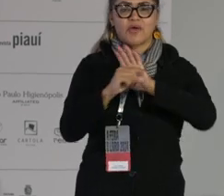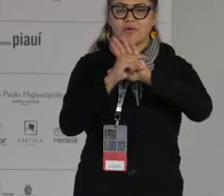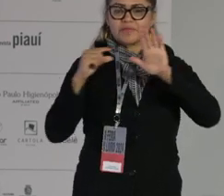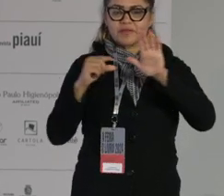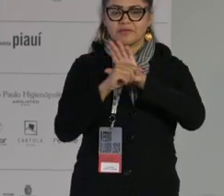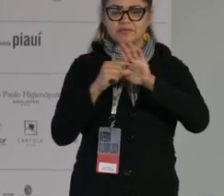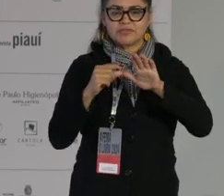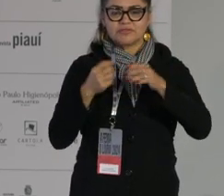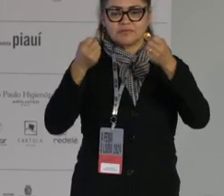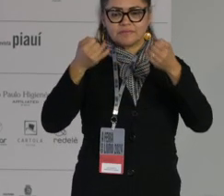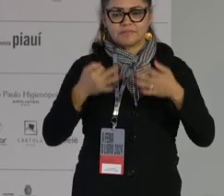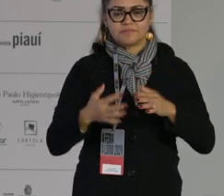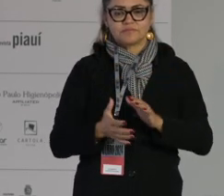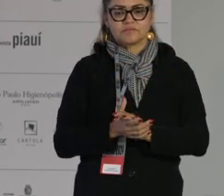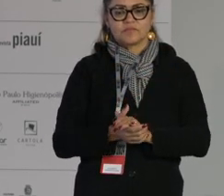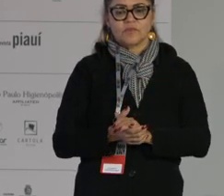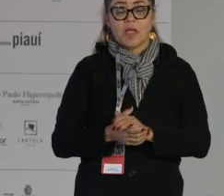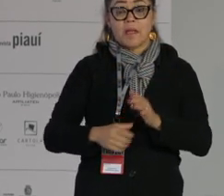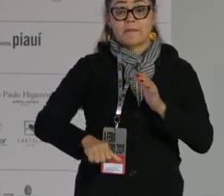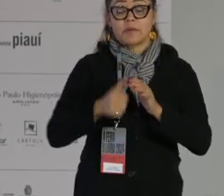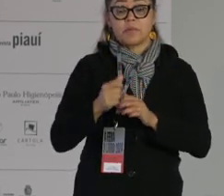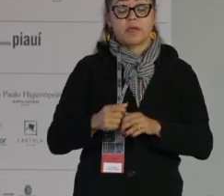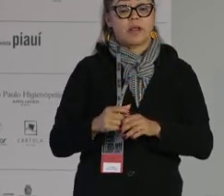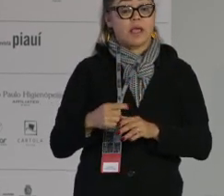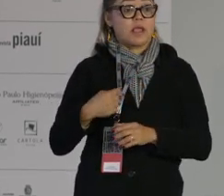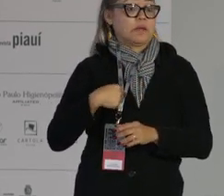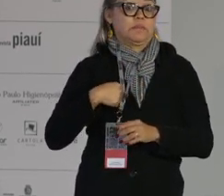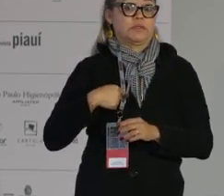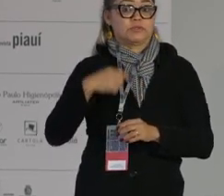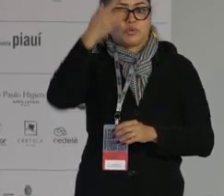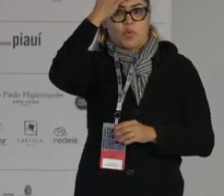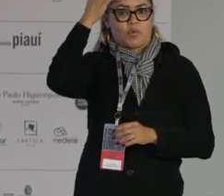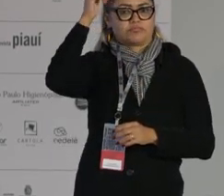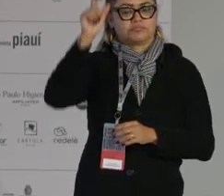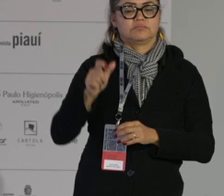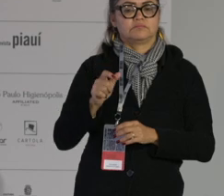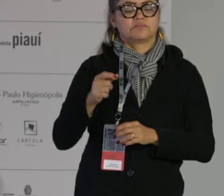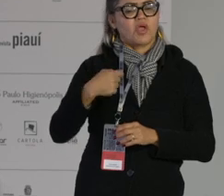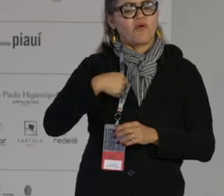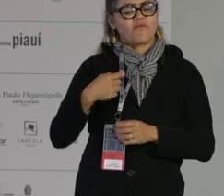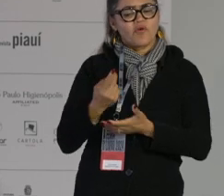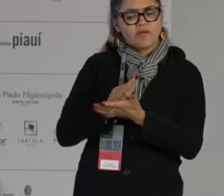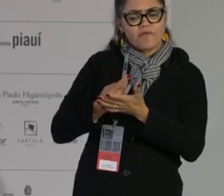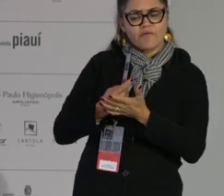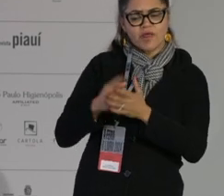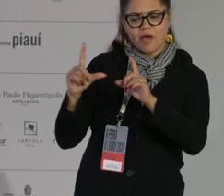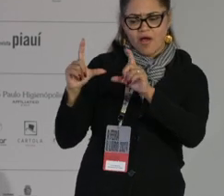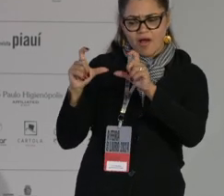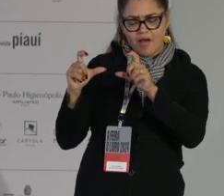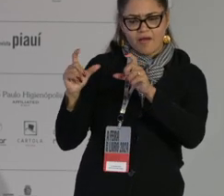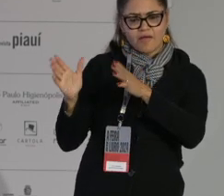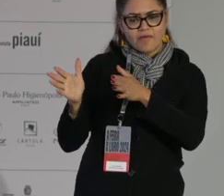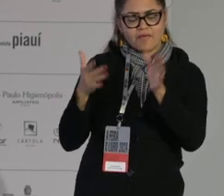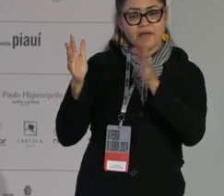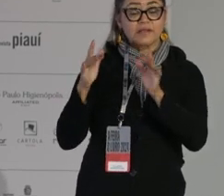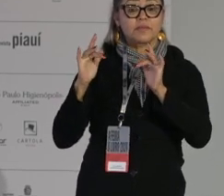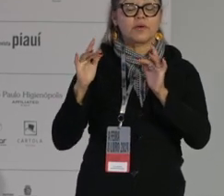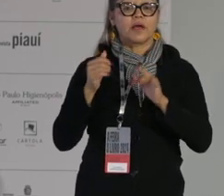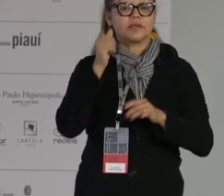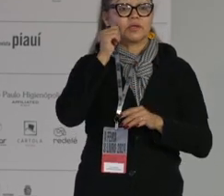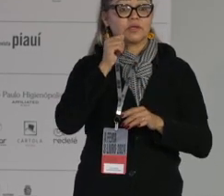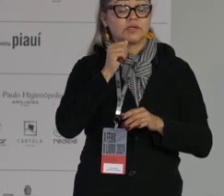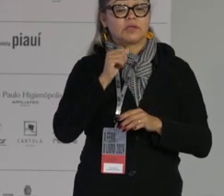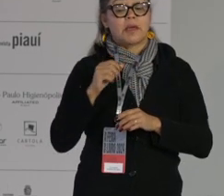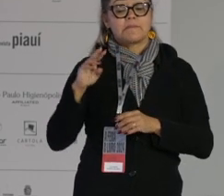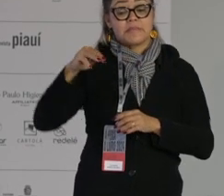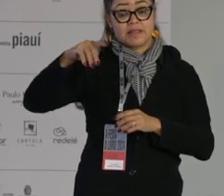assim... É narrado em primeira pessoa, né? Fui conferir fotografias da namorada de Kafka.